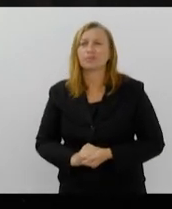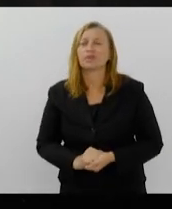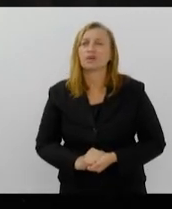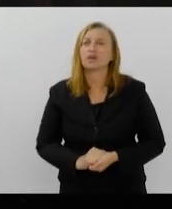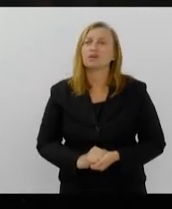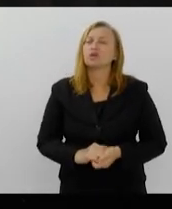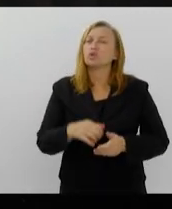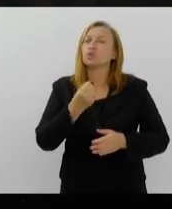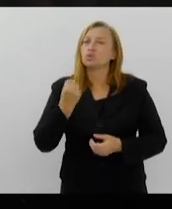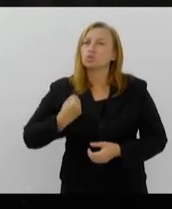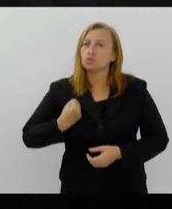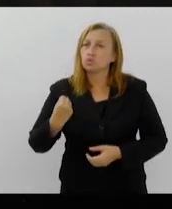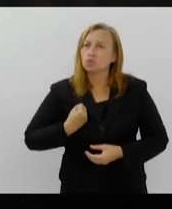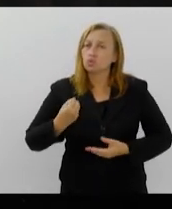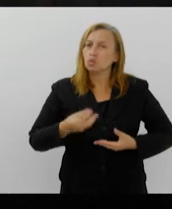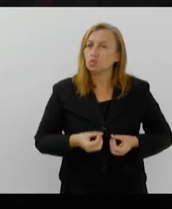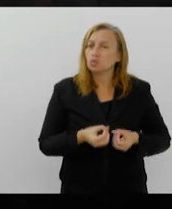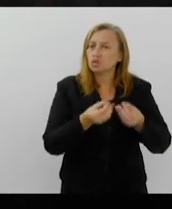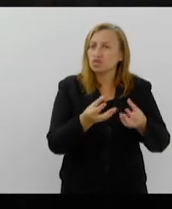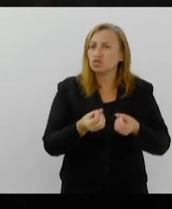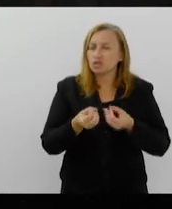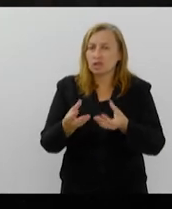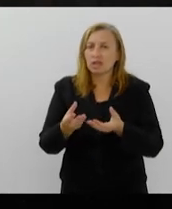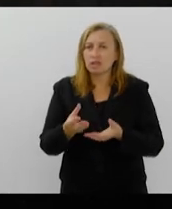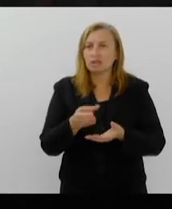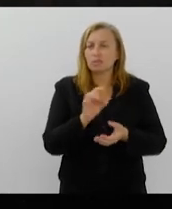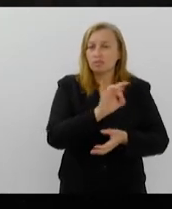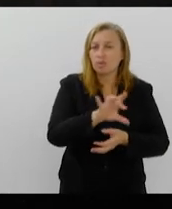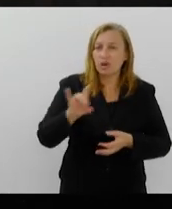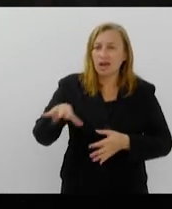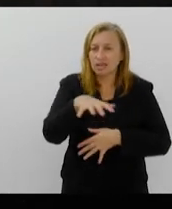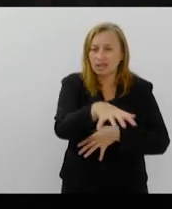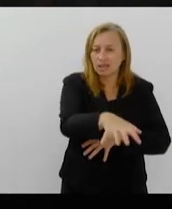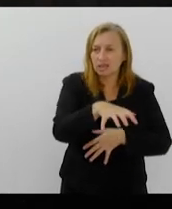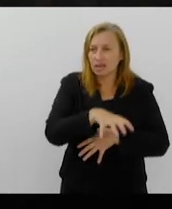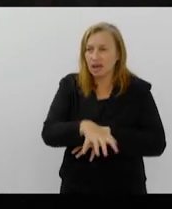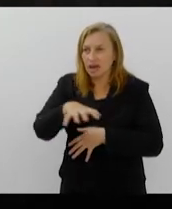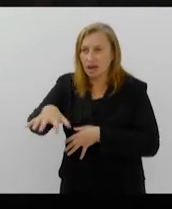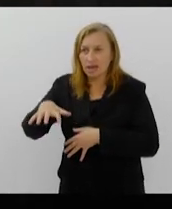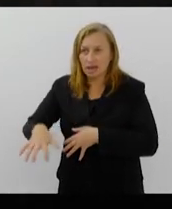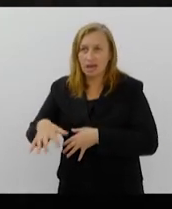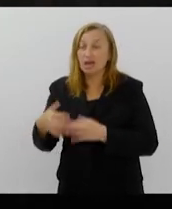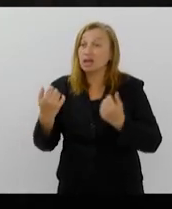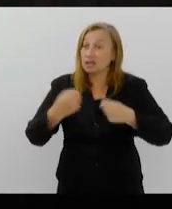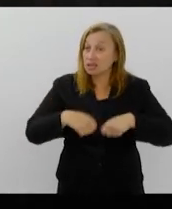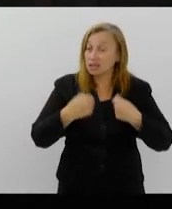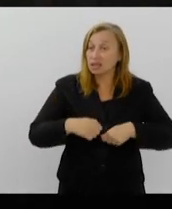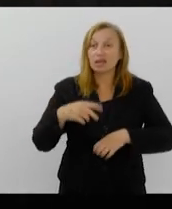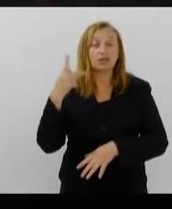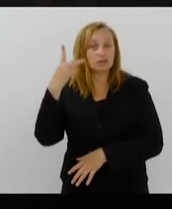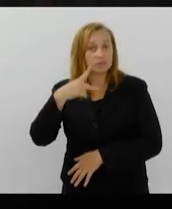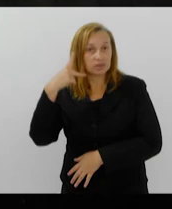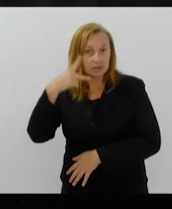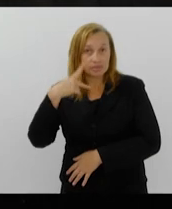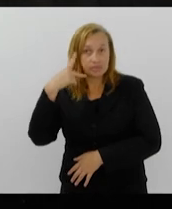o número de entregas por região programa, se faz o necessário que os